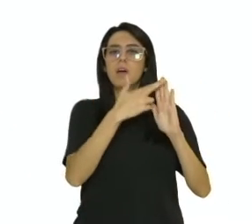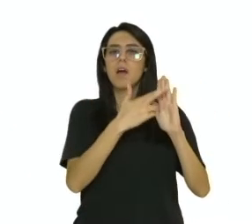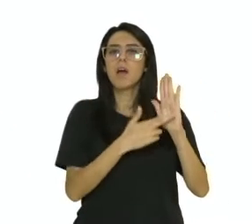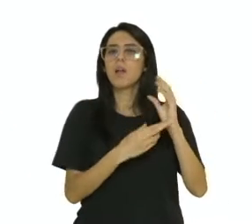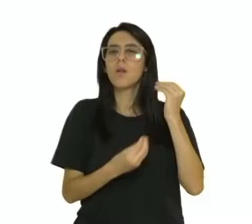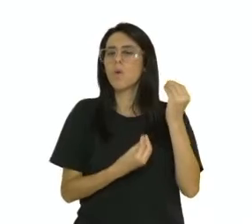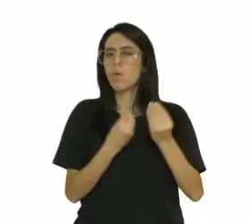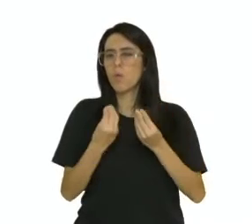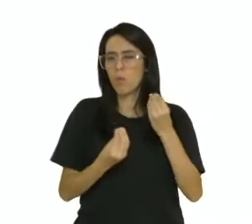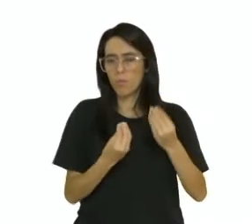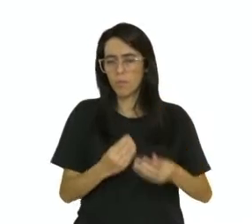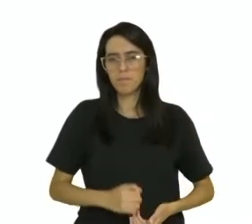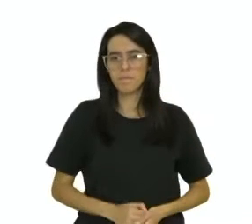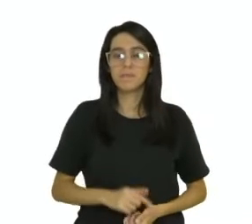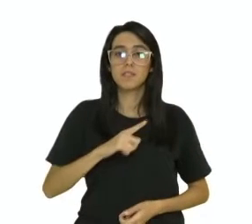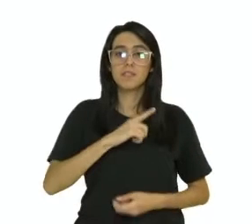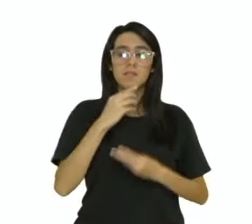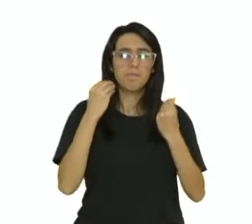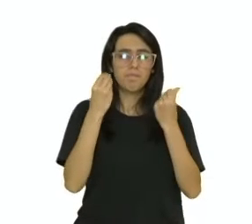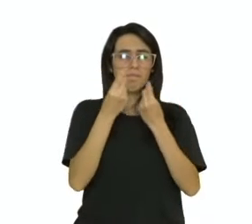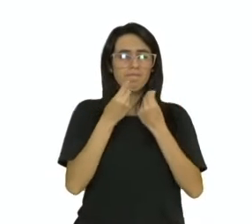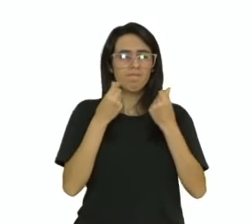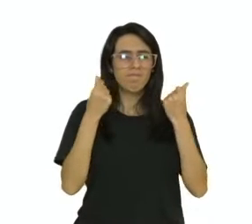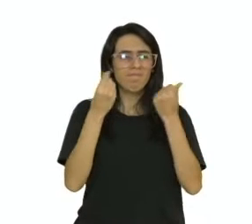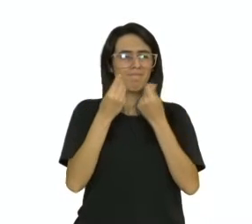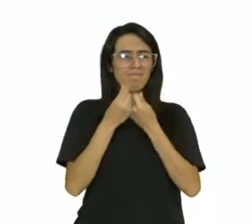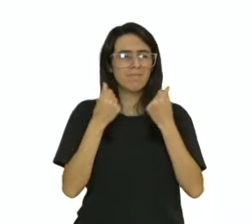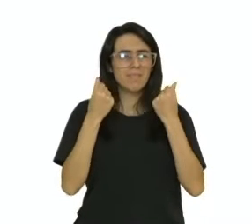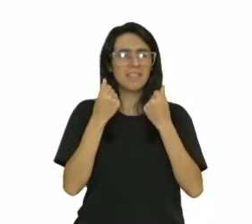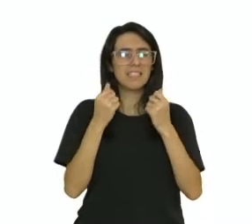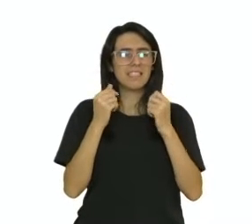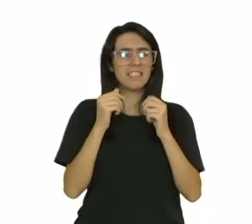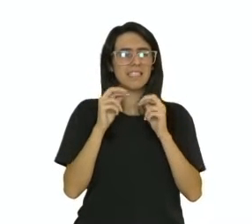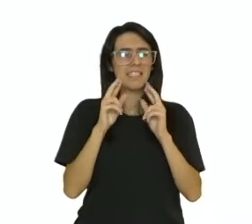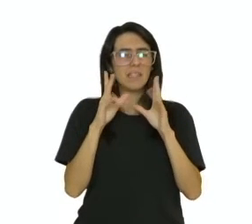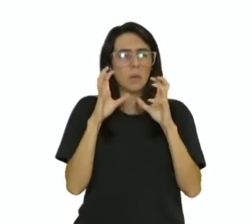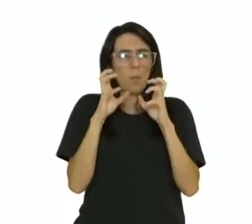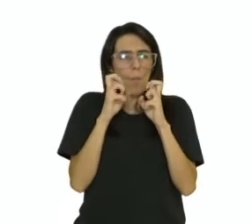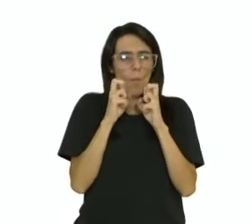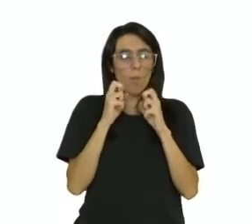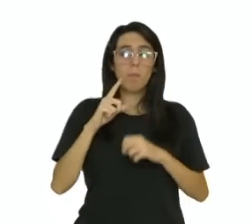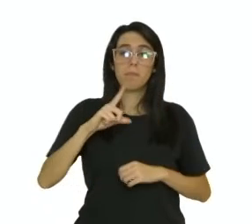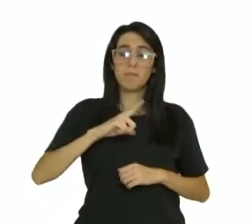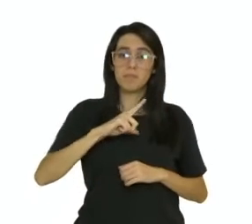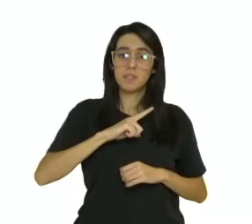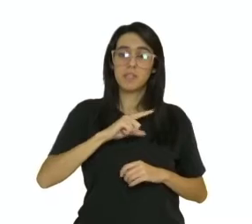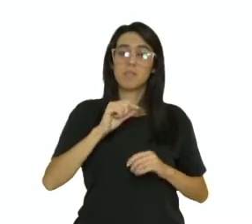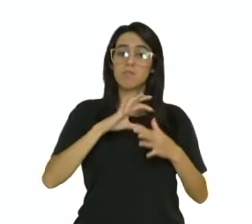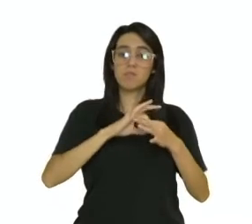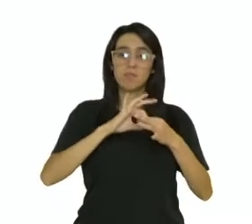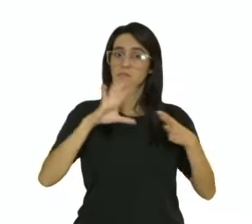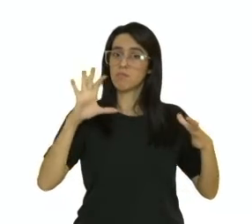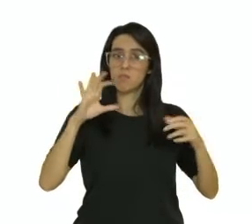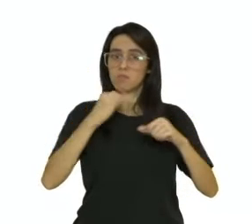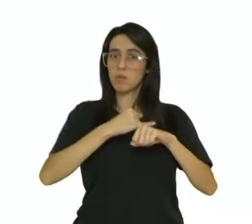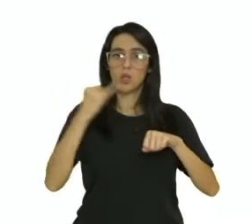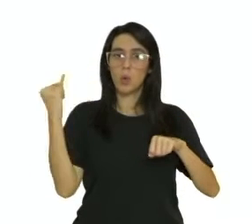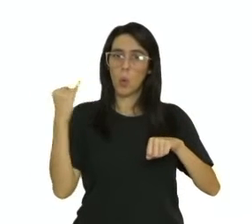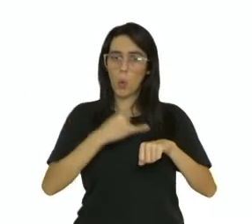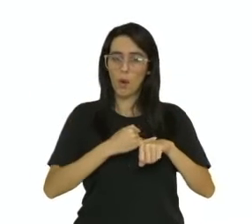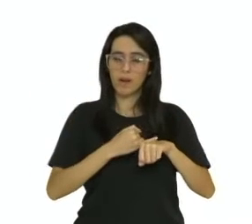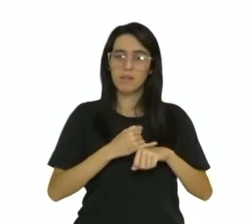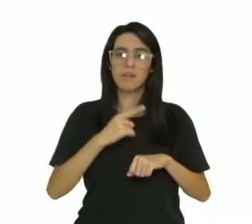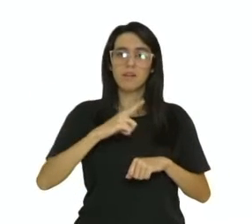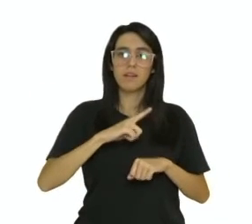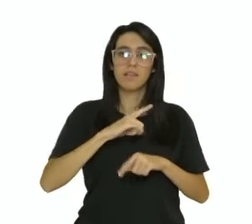bases, então? Apresentam um sabor adstringente ou cáustico, sofrem dissociação iônica quando em meio aquoso,